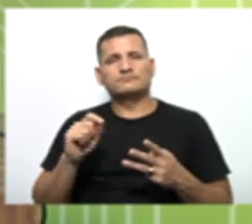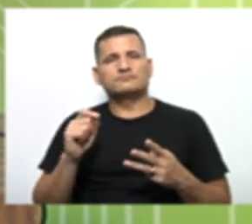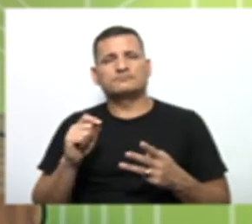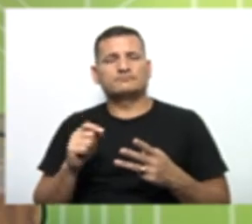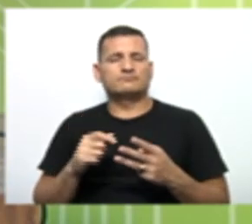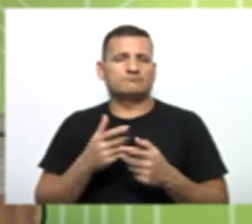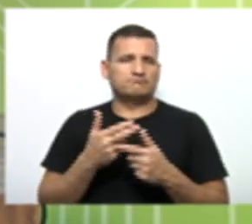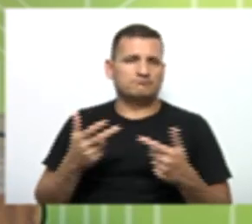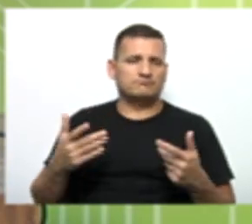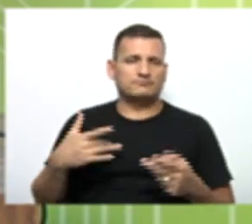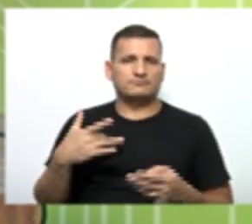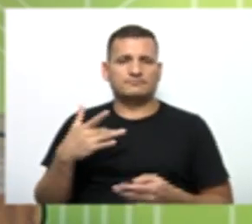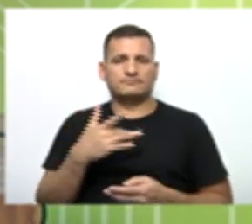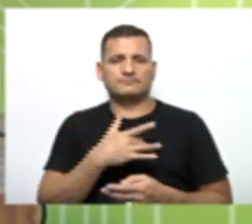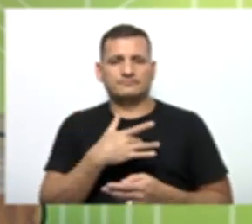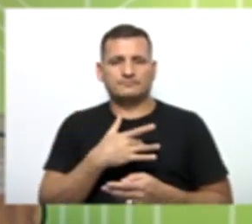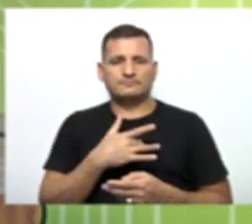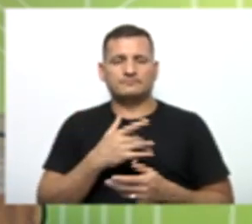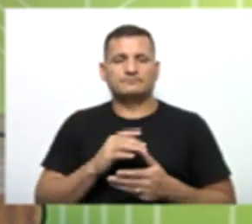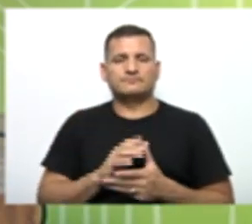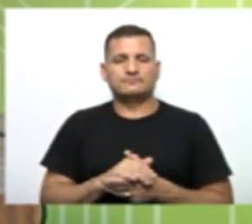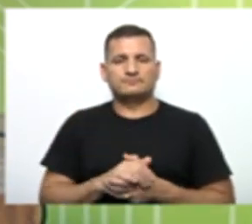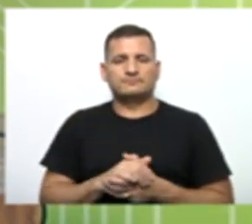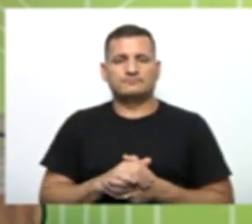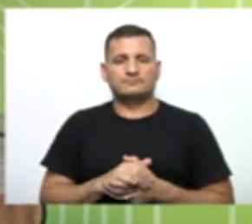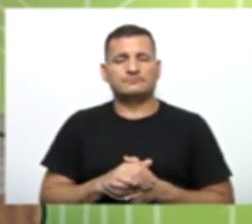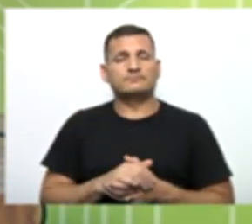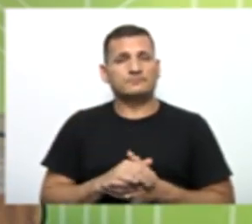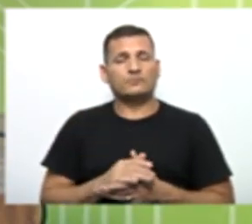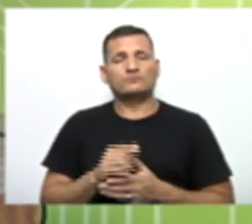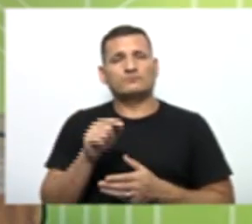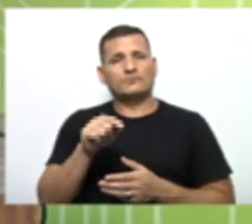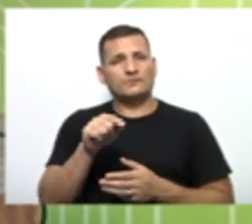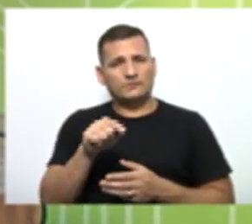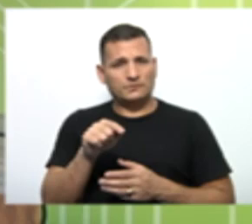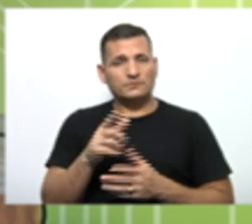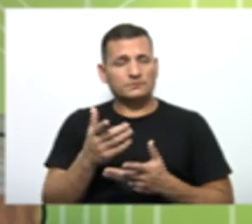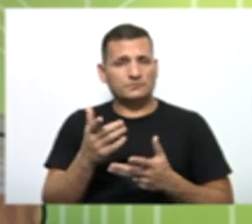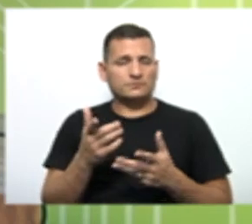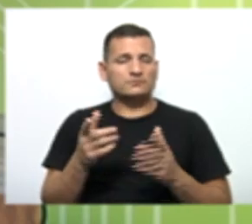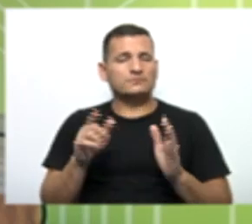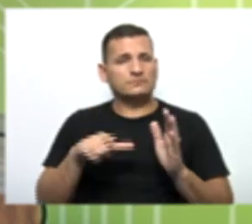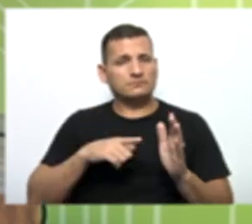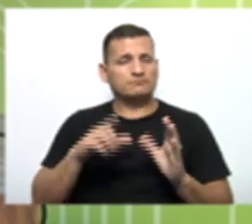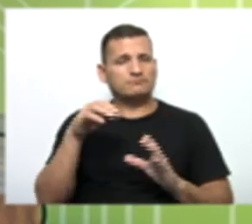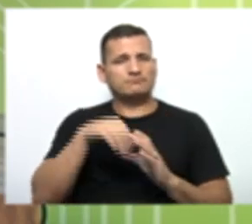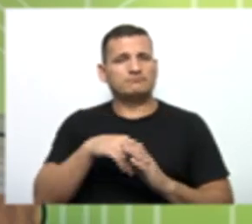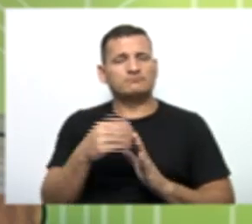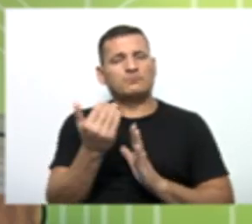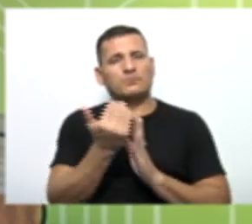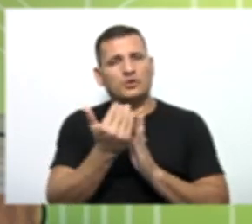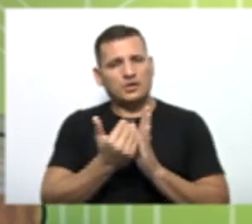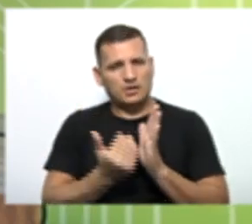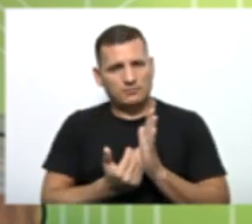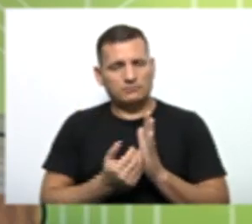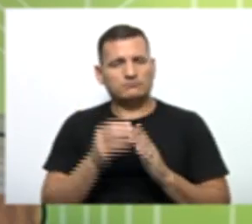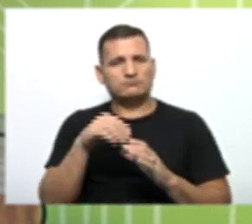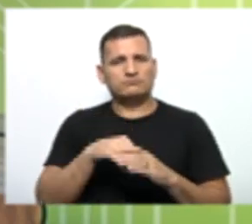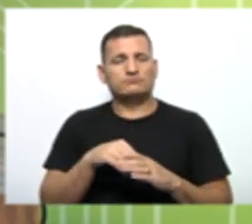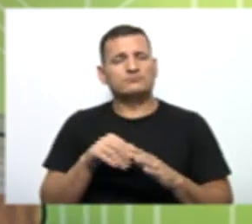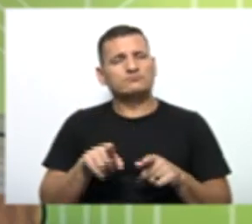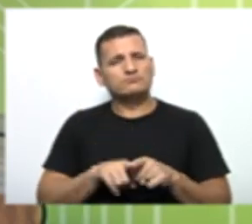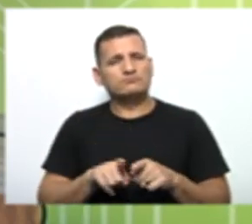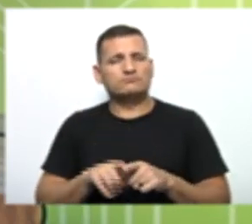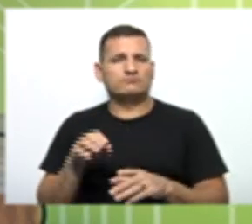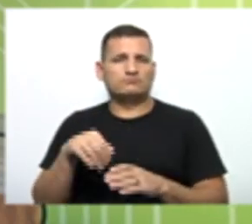saudáveis. E essas ações estão reunidas em programas. Assim também é no meio ambiente. Nós temos, dentro das